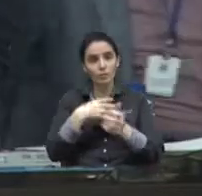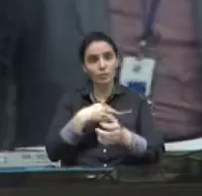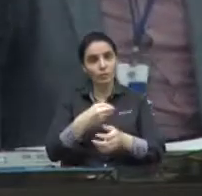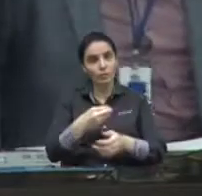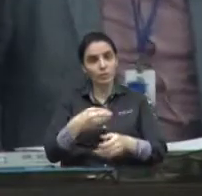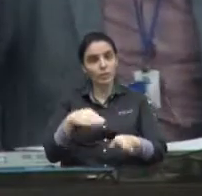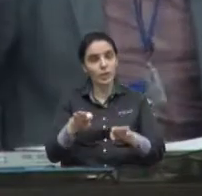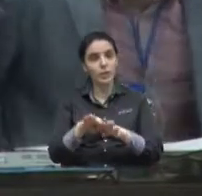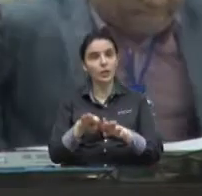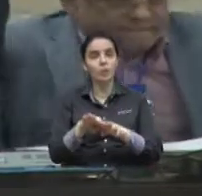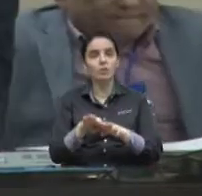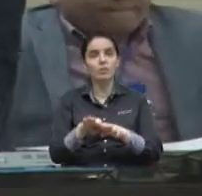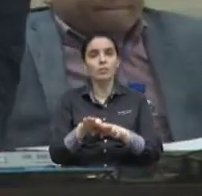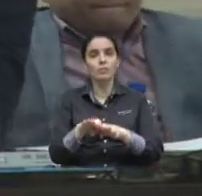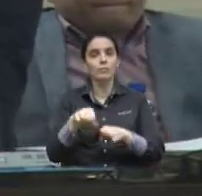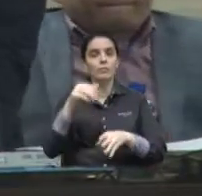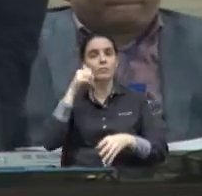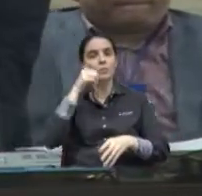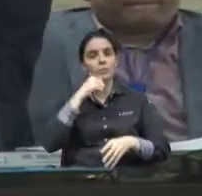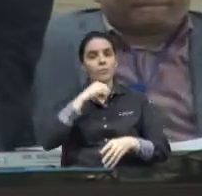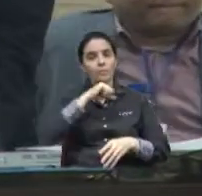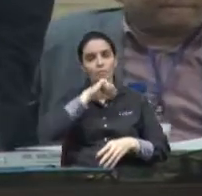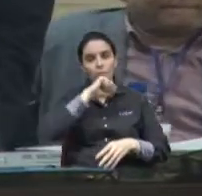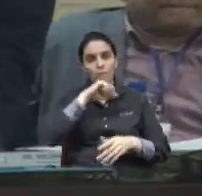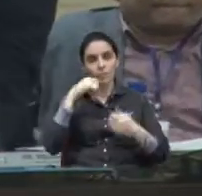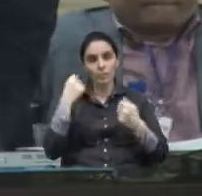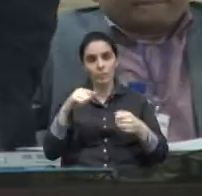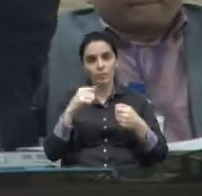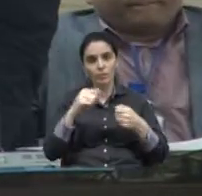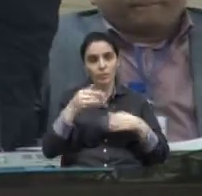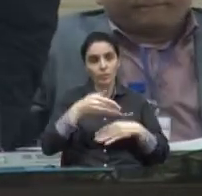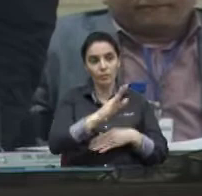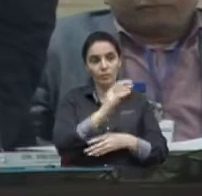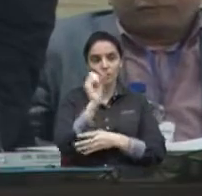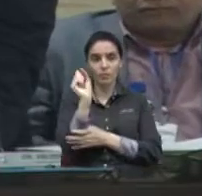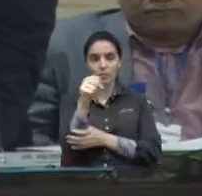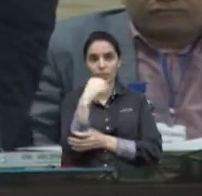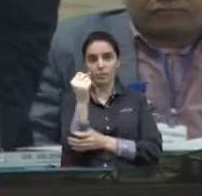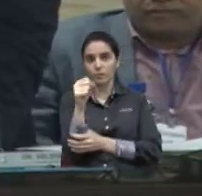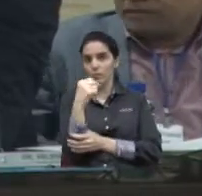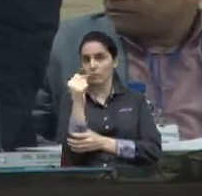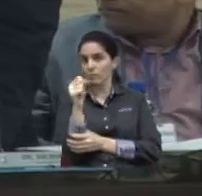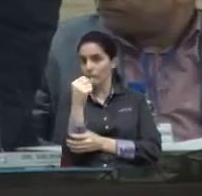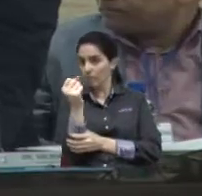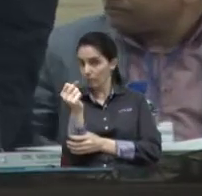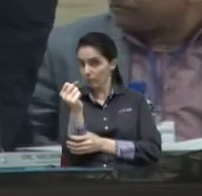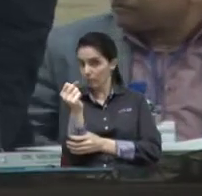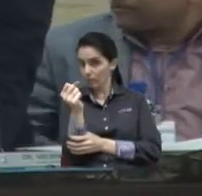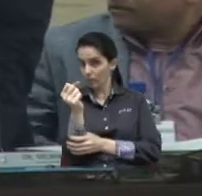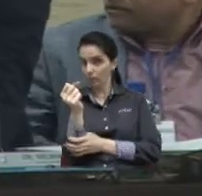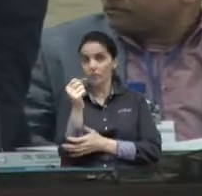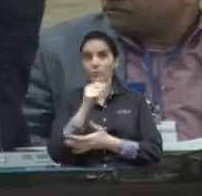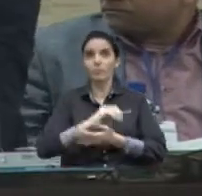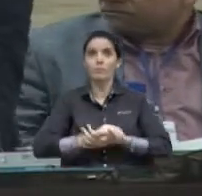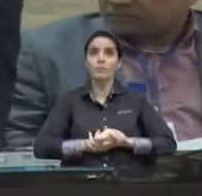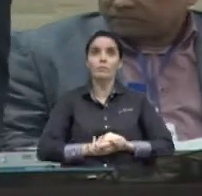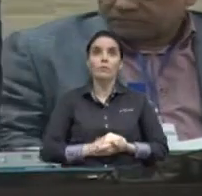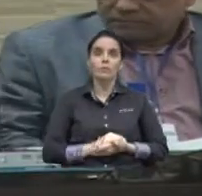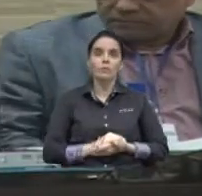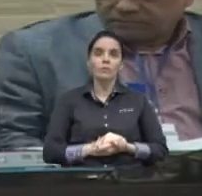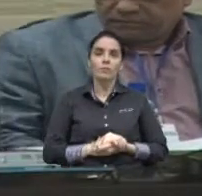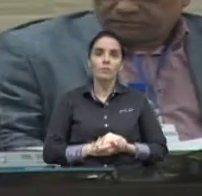necessitam de acompanhamento em fisioterapia, outros profissionais, isso.